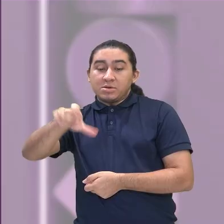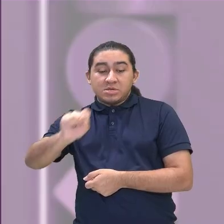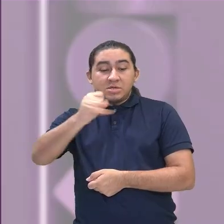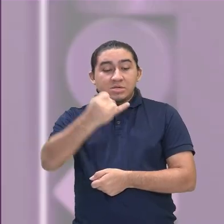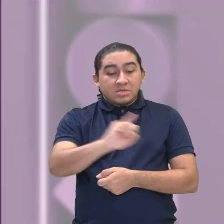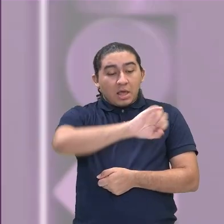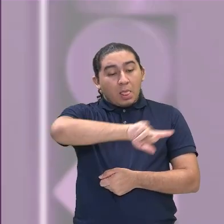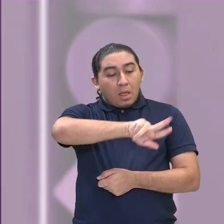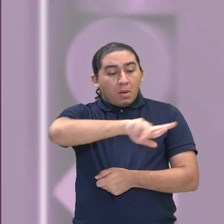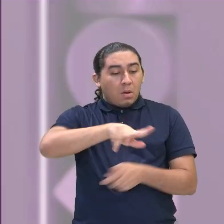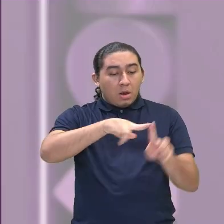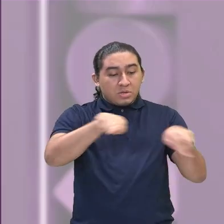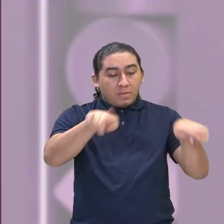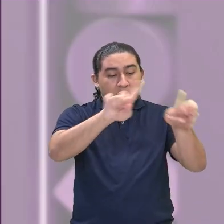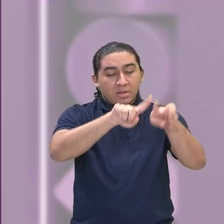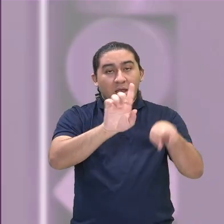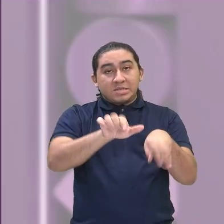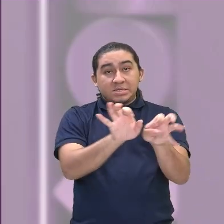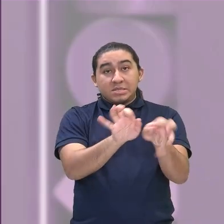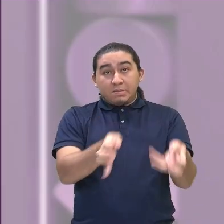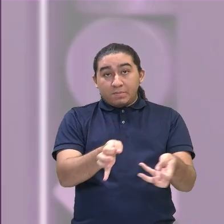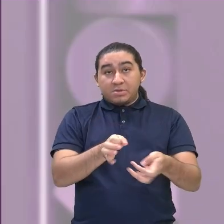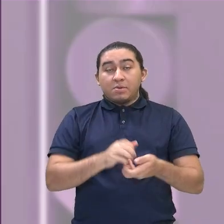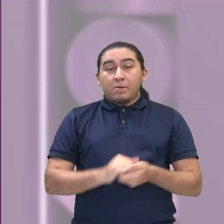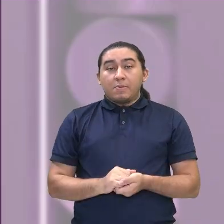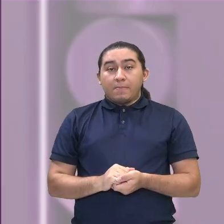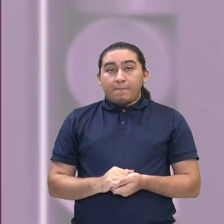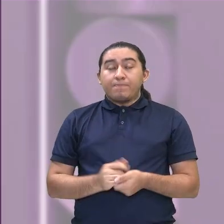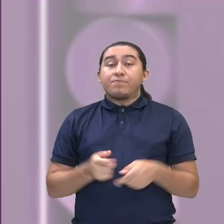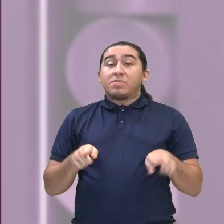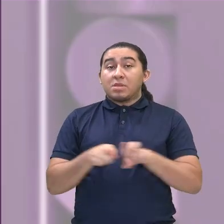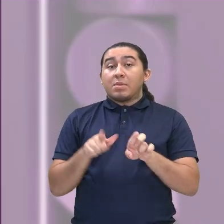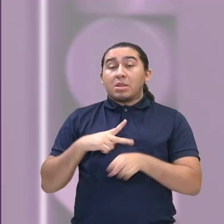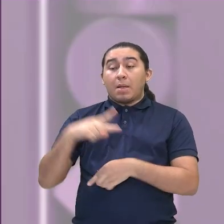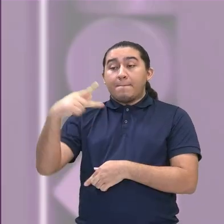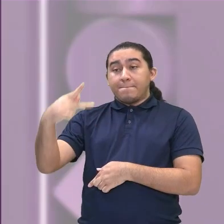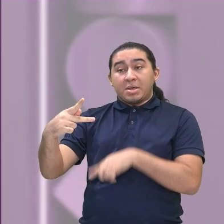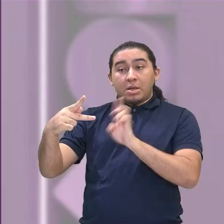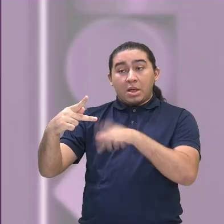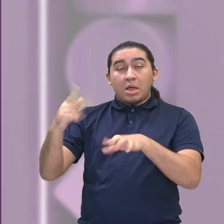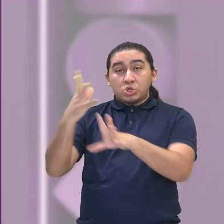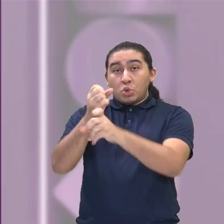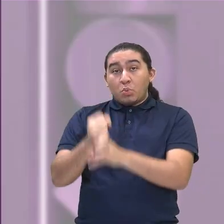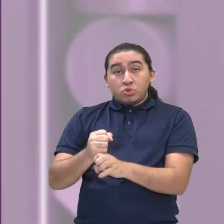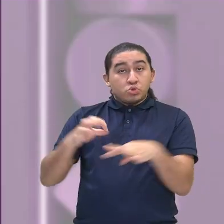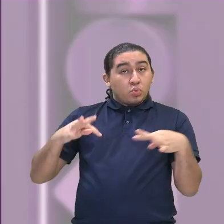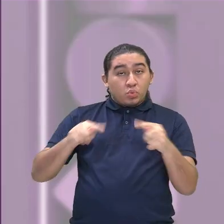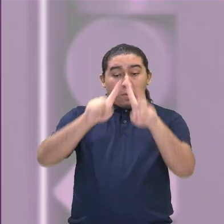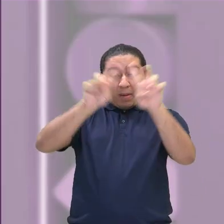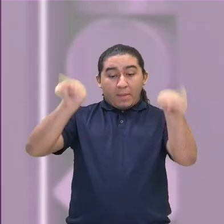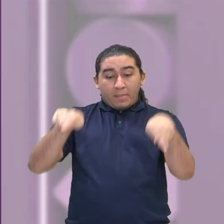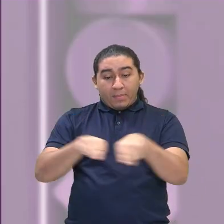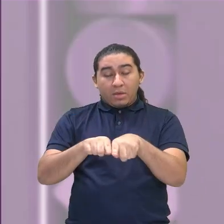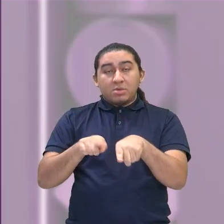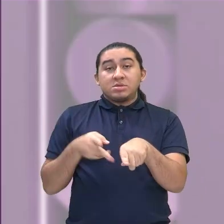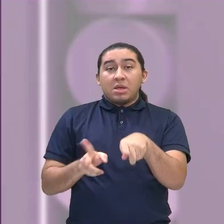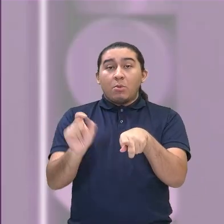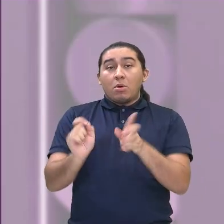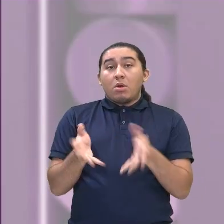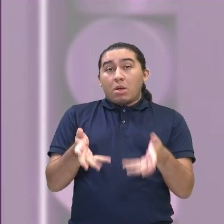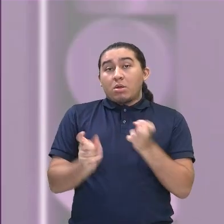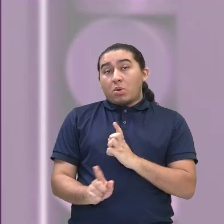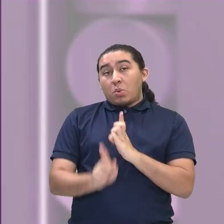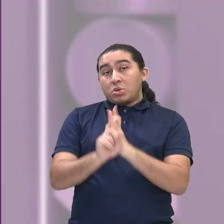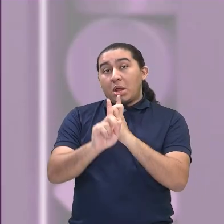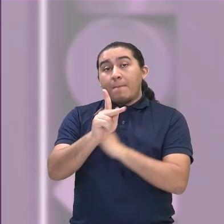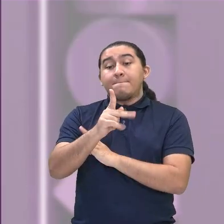é simples. Também falamos sobre perímetros, é a soma de todos os lados. Então, toda vez que eu quero determinar o